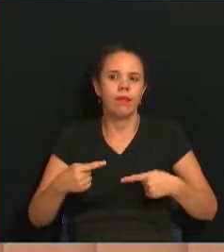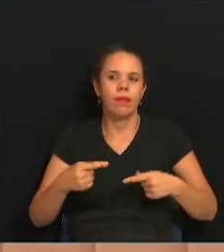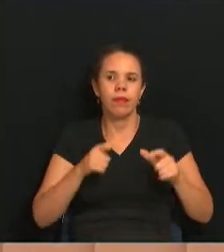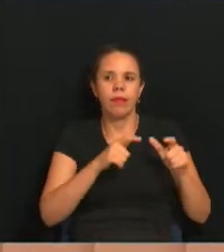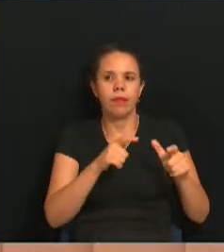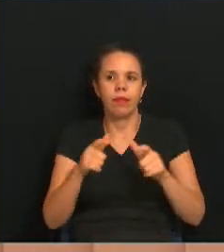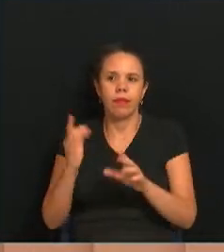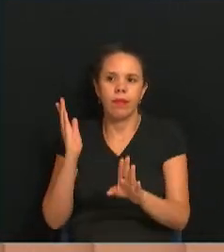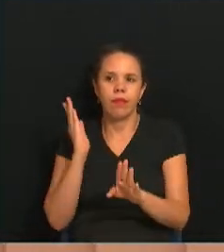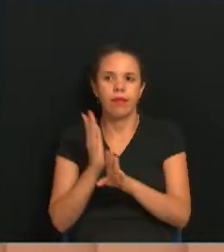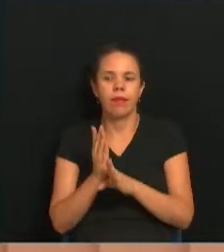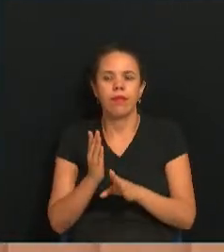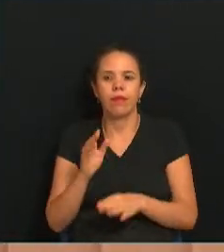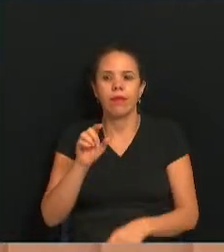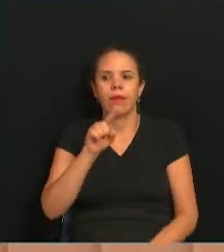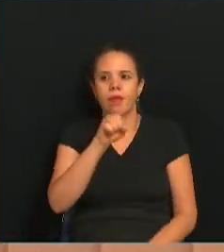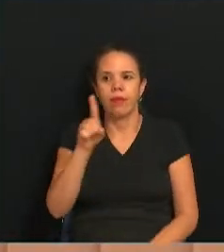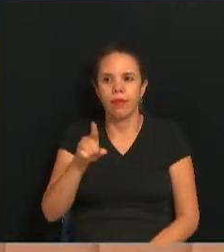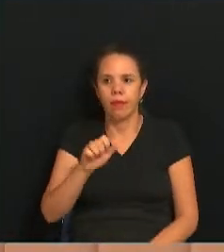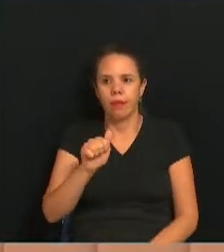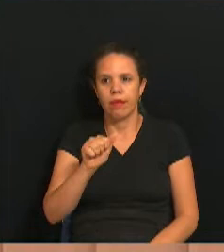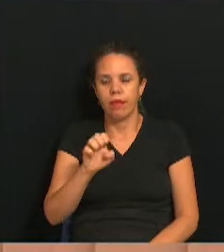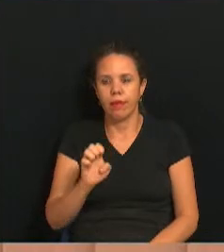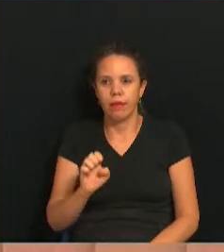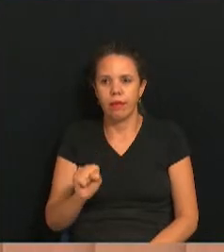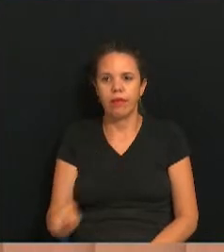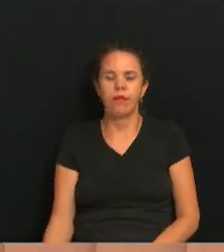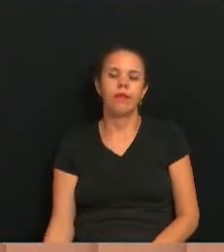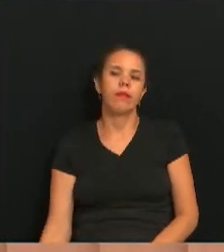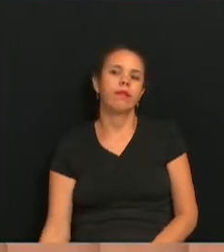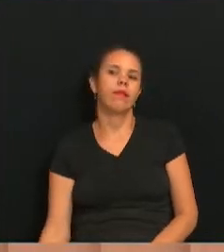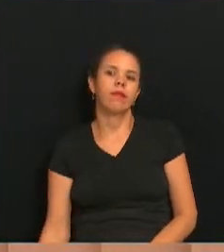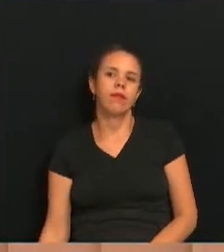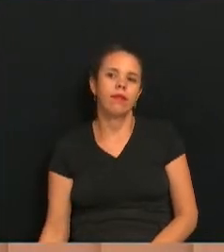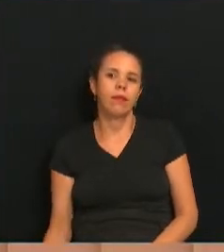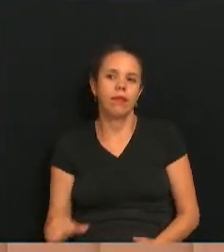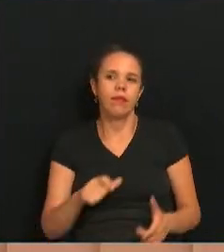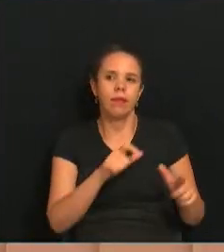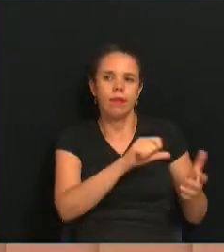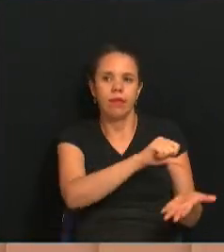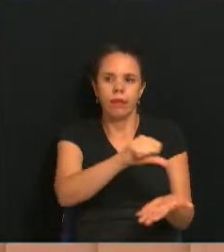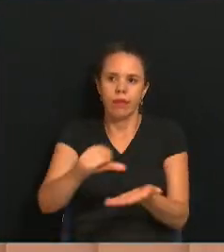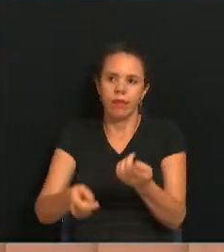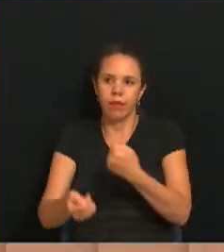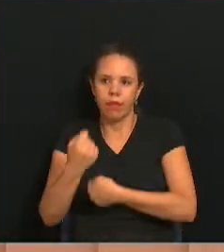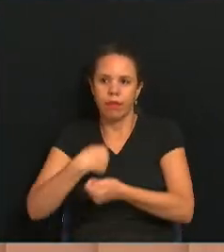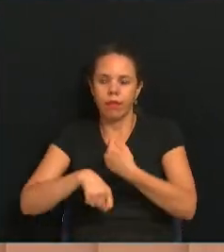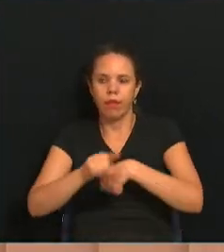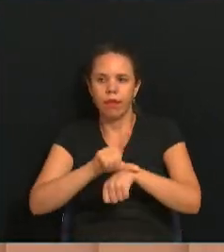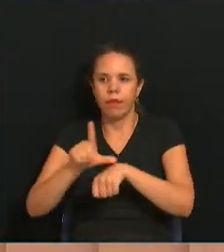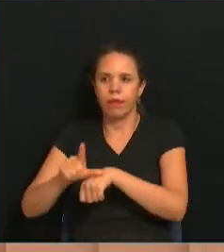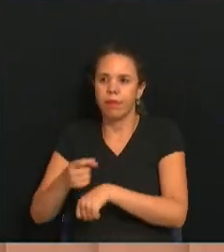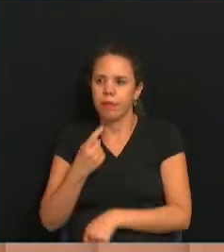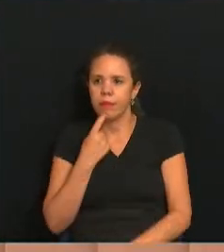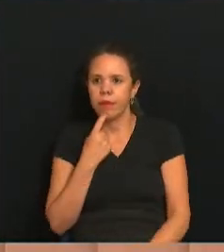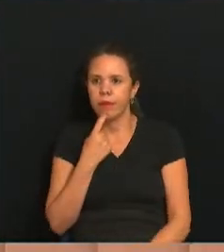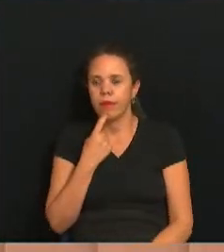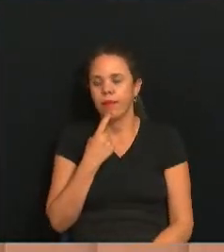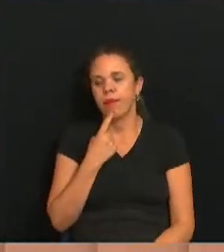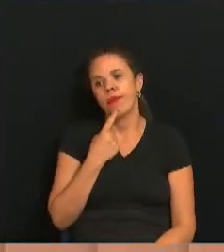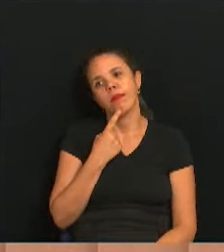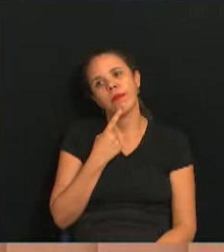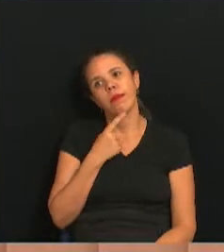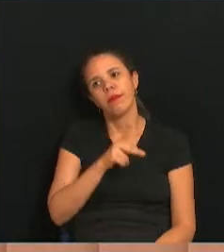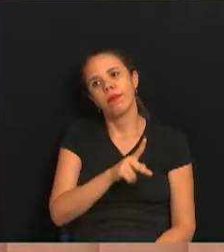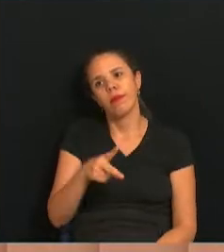identificadas como ZAEs. O que são as ZAEs? São Zonas de Atividade Econômica do município de Campinas. Quem vai